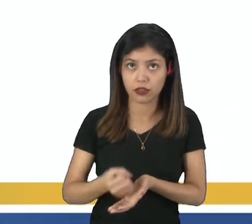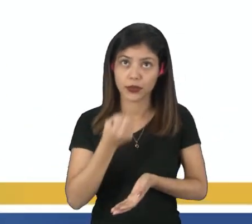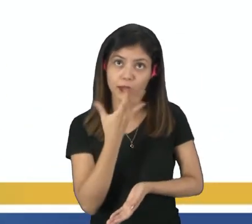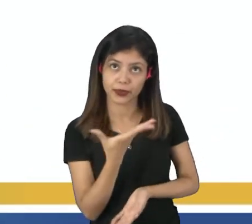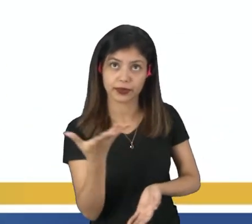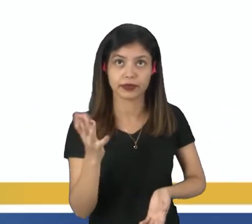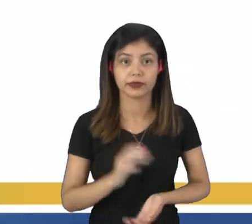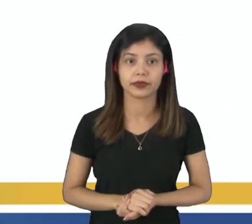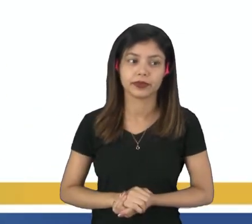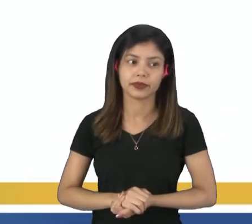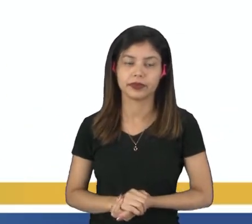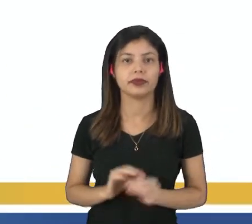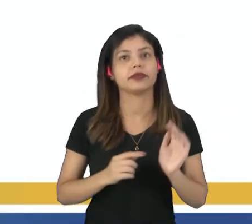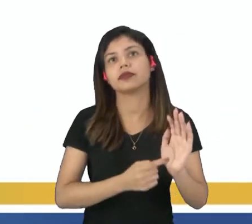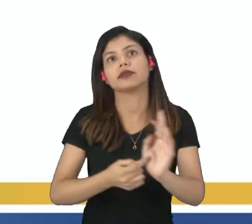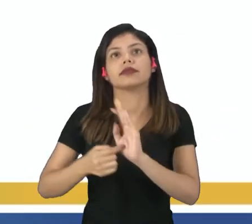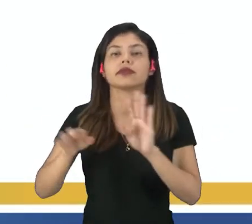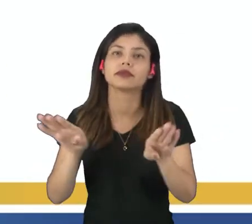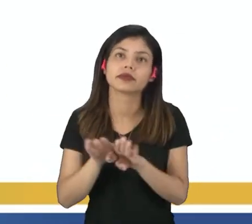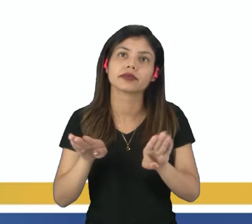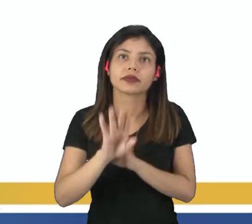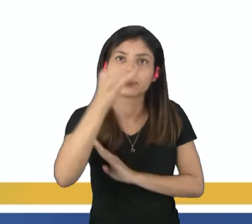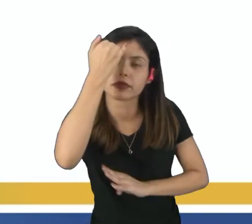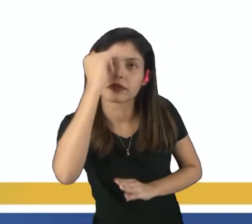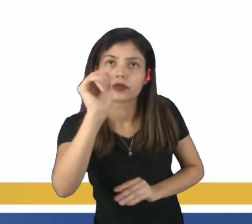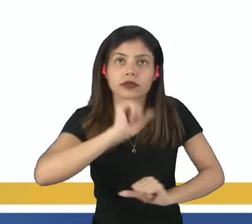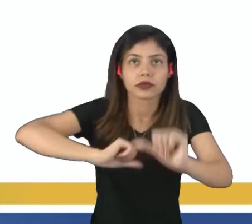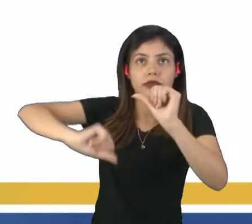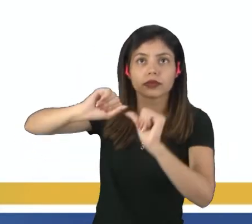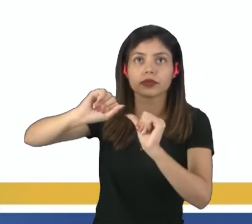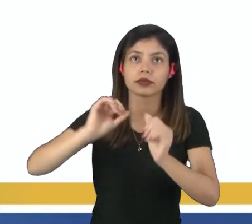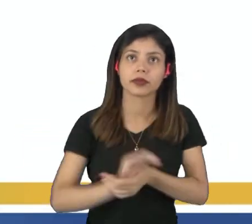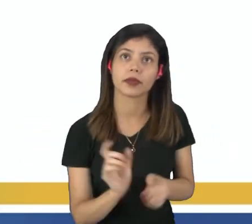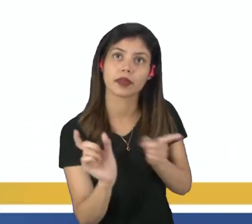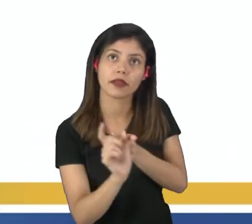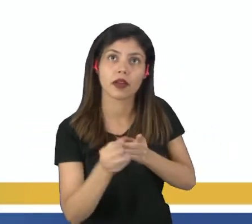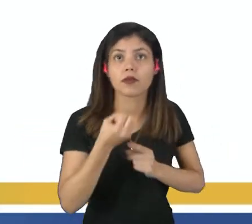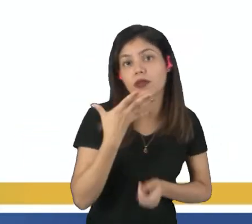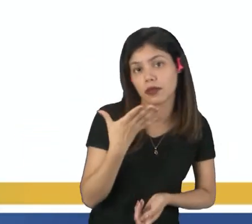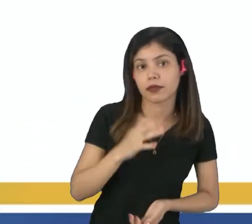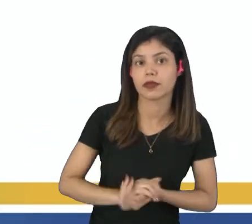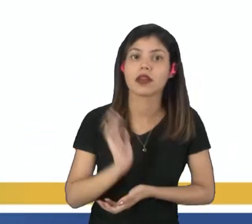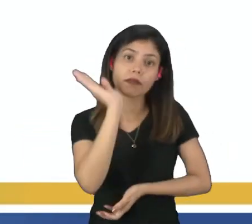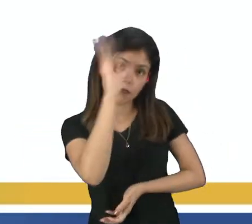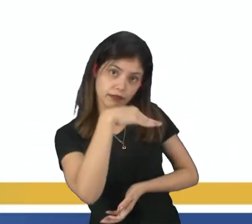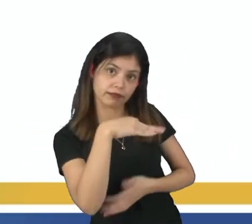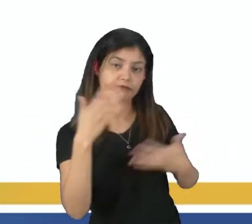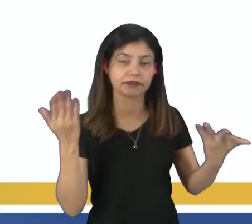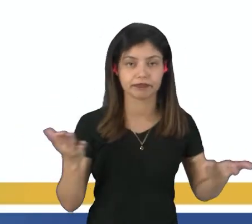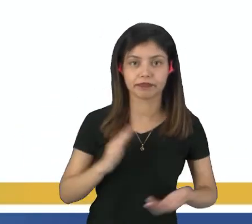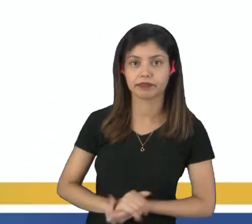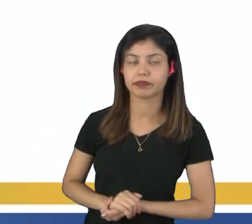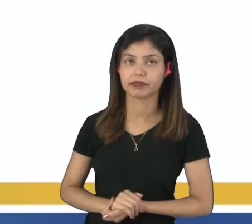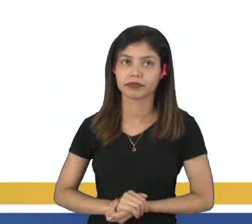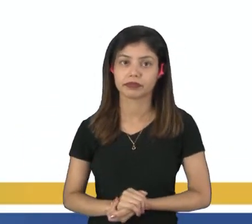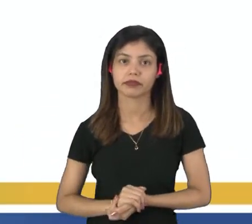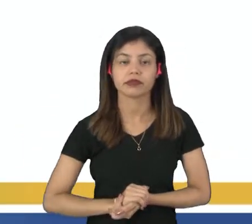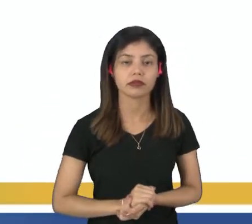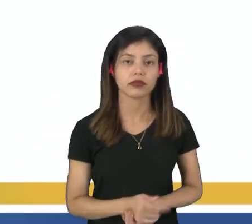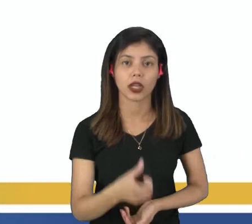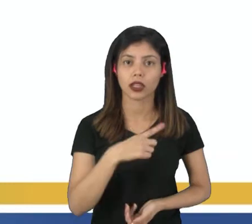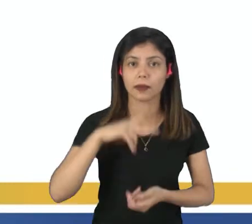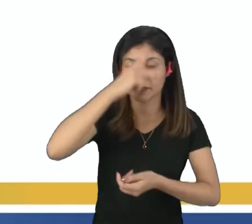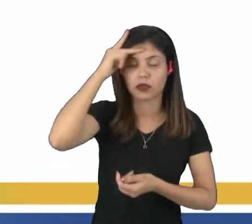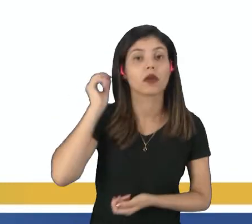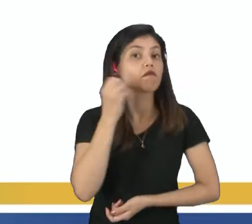boa. Veja que ele diz aí, ideia de oposição entre as palavras boas e más. Ou seja,